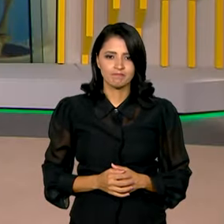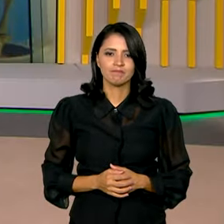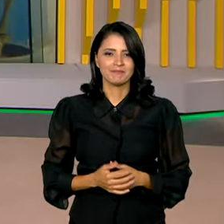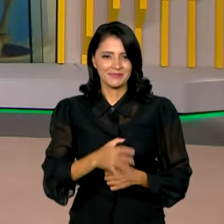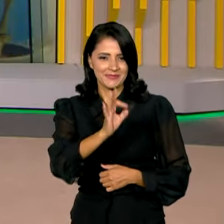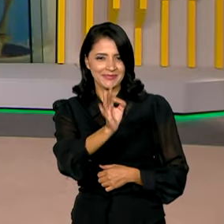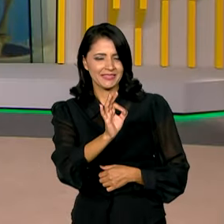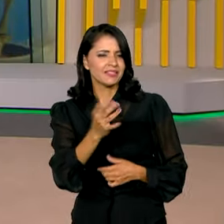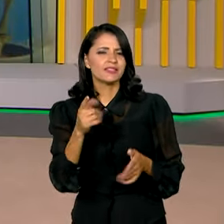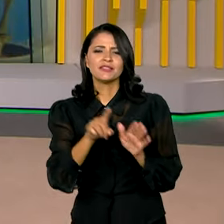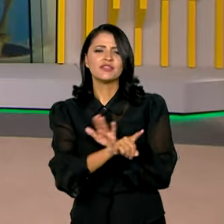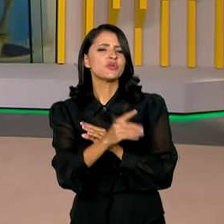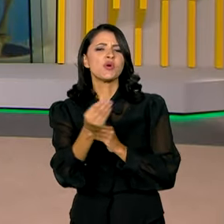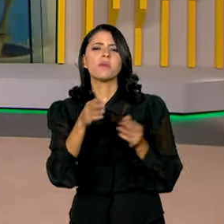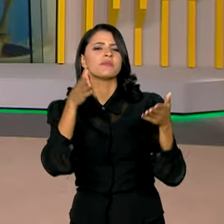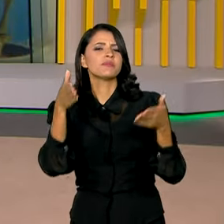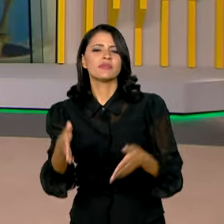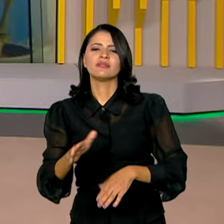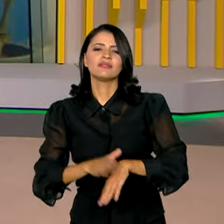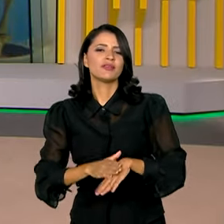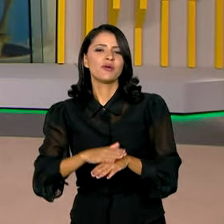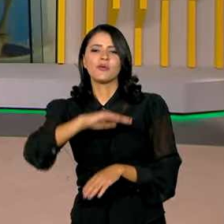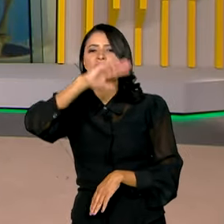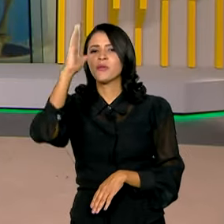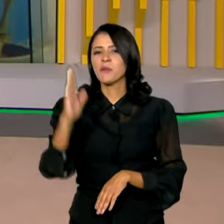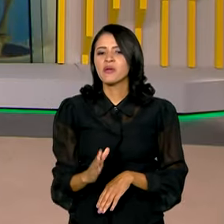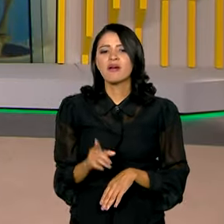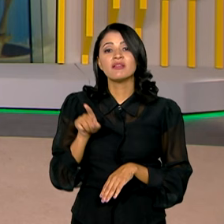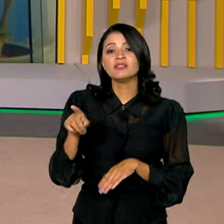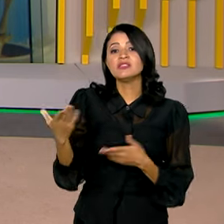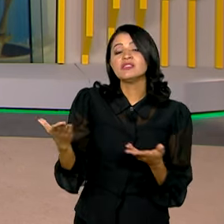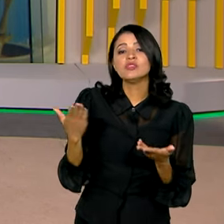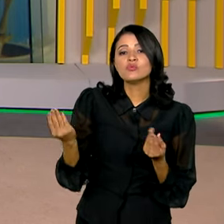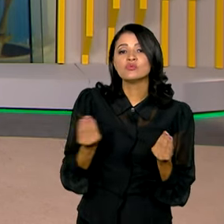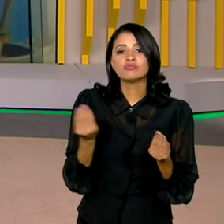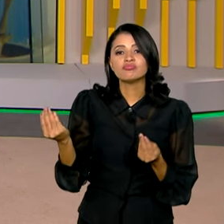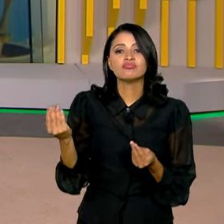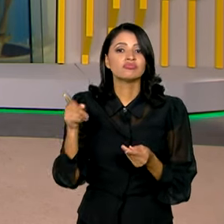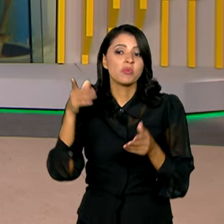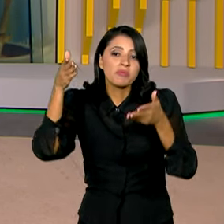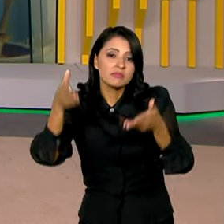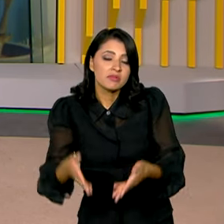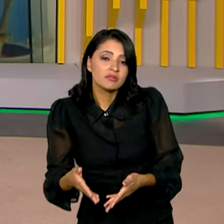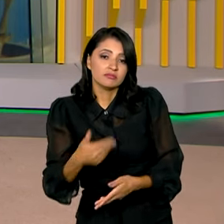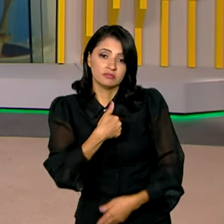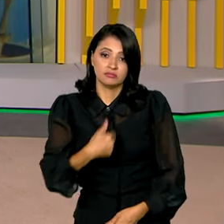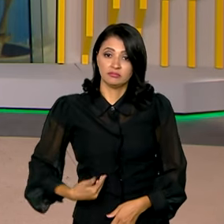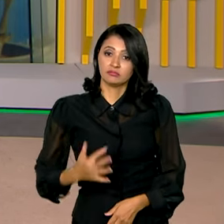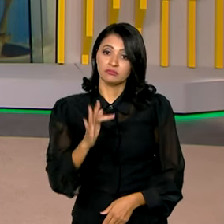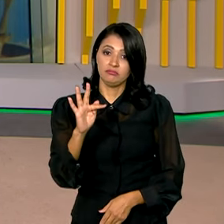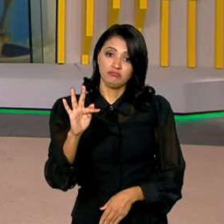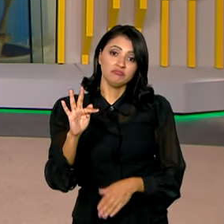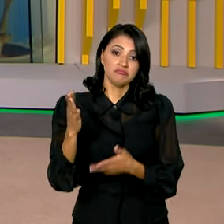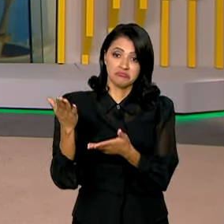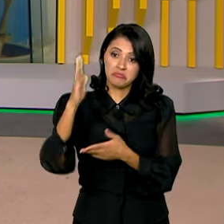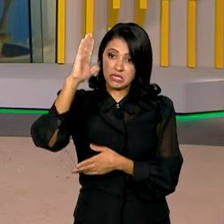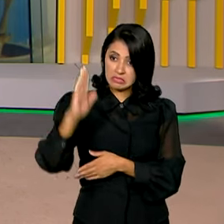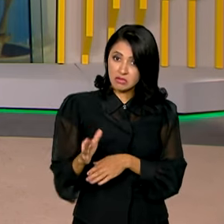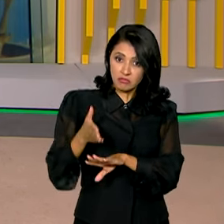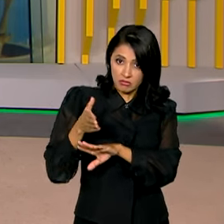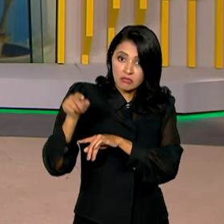Certo, Vanessa. E como é que está a participação do Brasil aí em Davos, né? Como que está toda essa participação? O governo brasileiro tá lá? O que